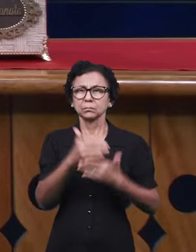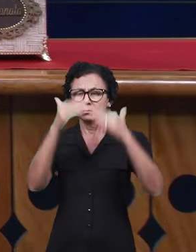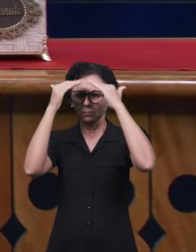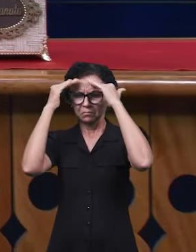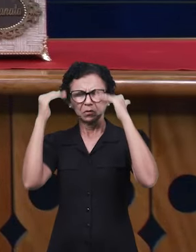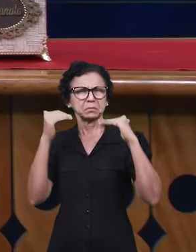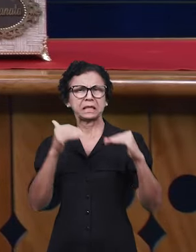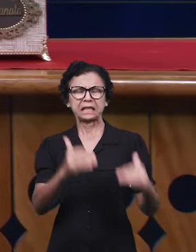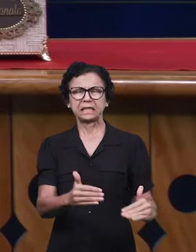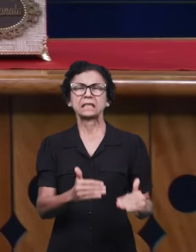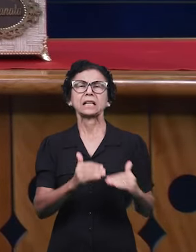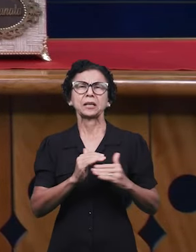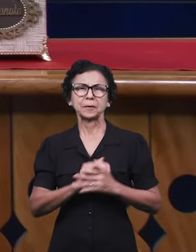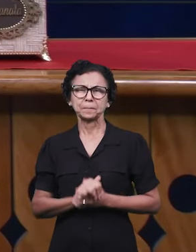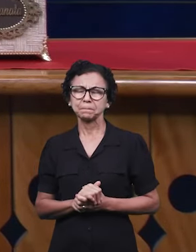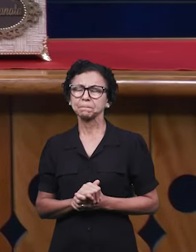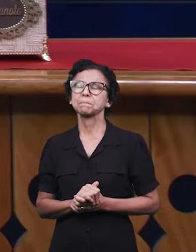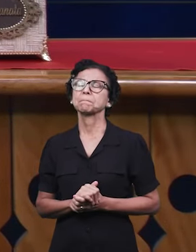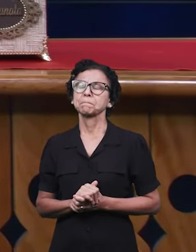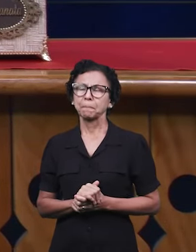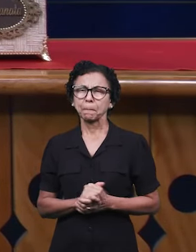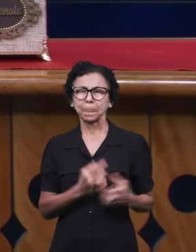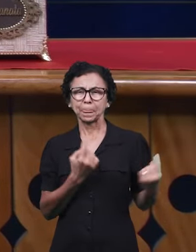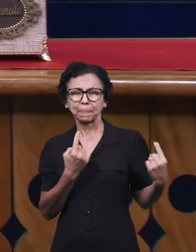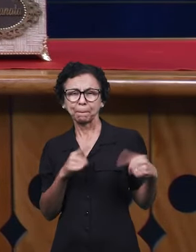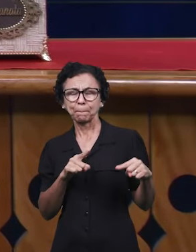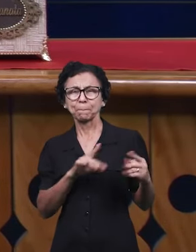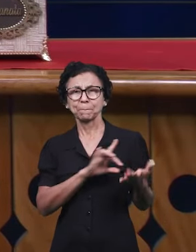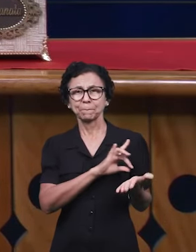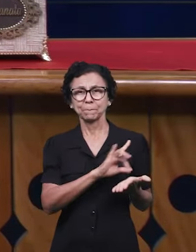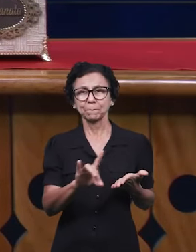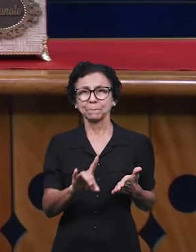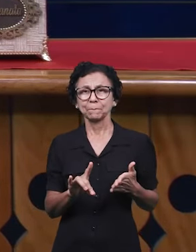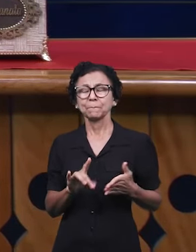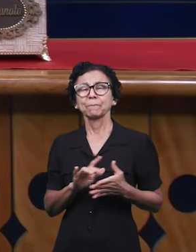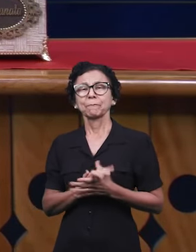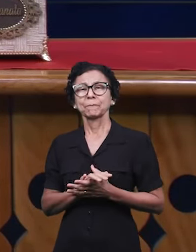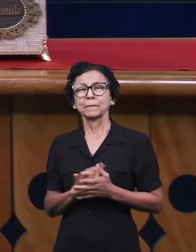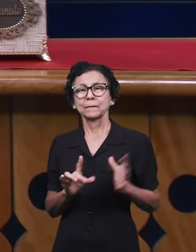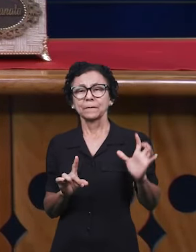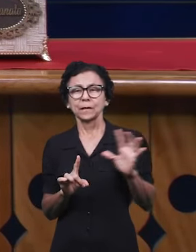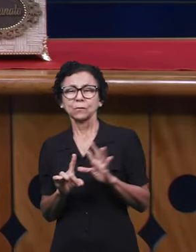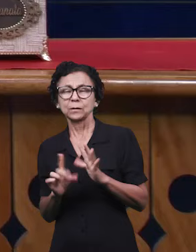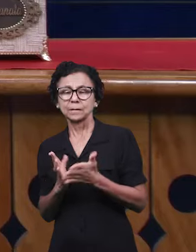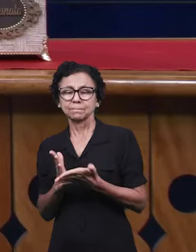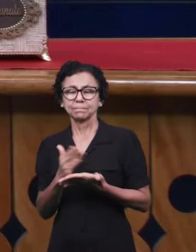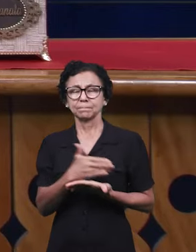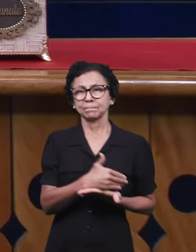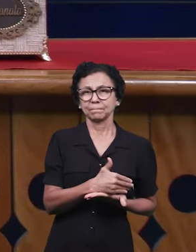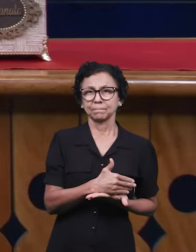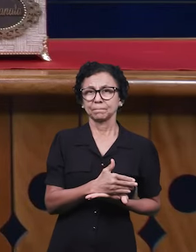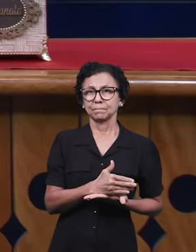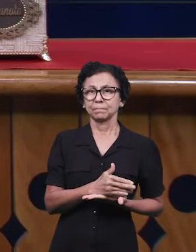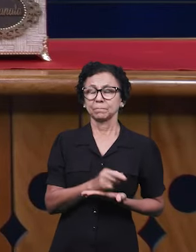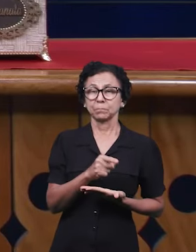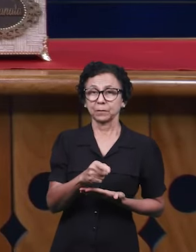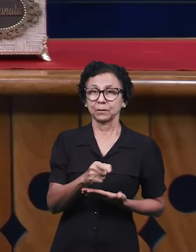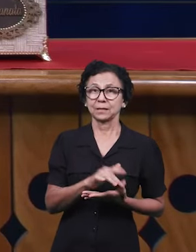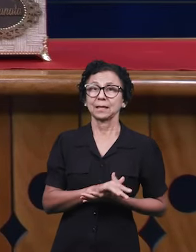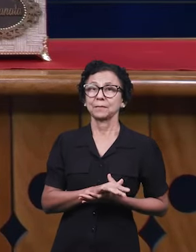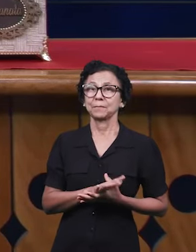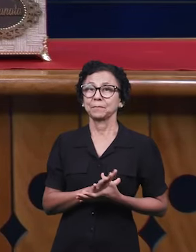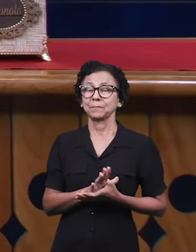negligenciar, fazer tudo para retirar a palavra. Mas nessa hora o conselho é esse, guarda a